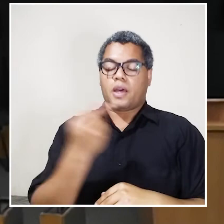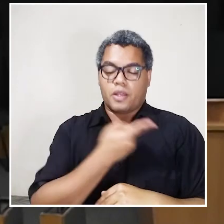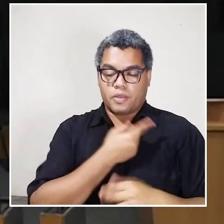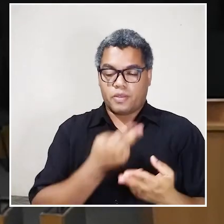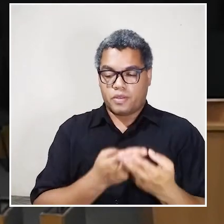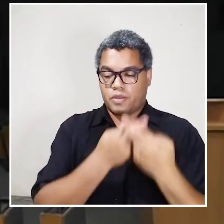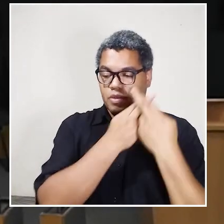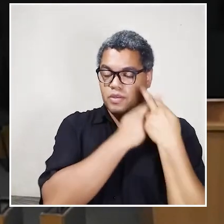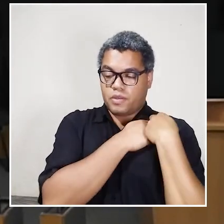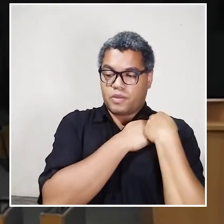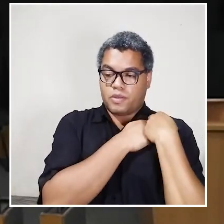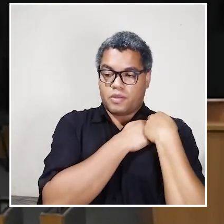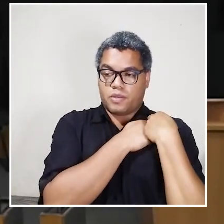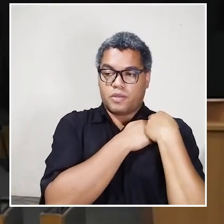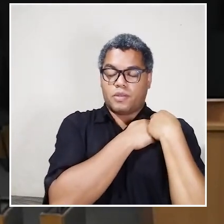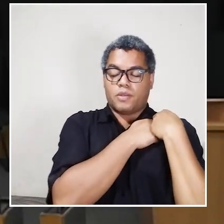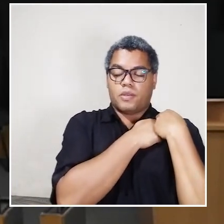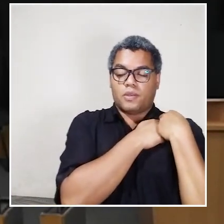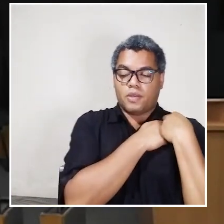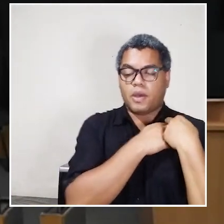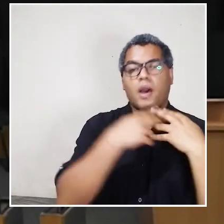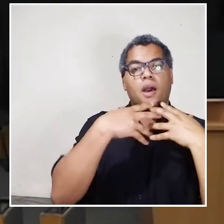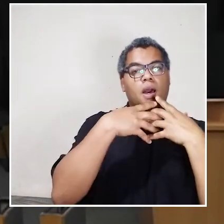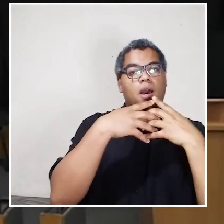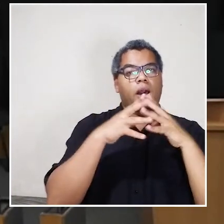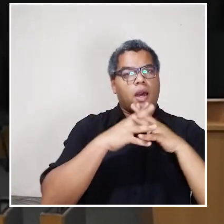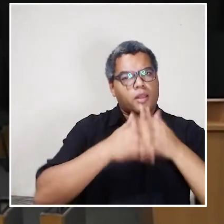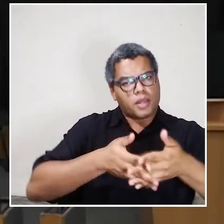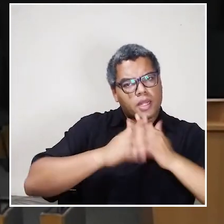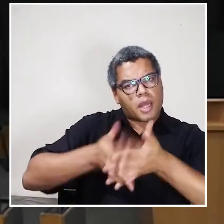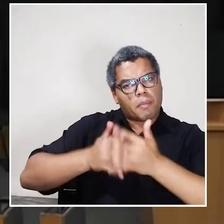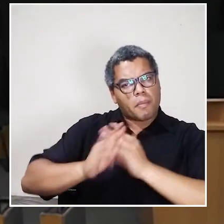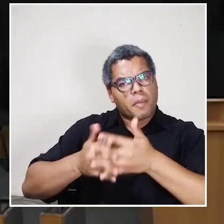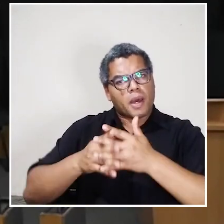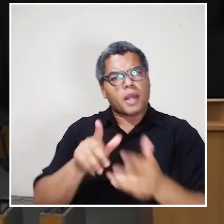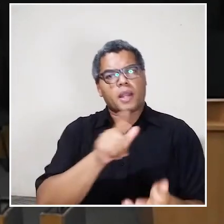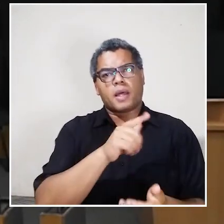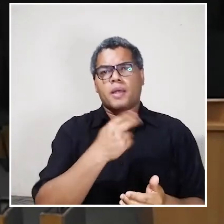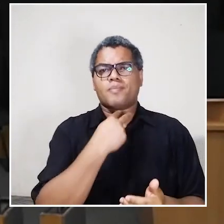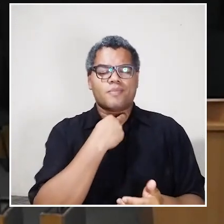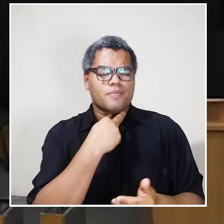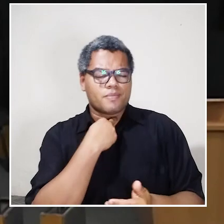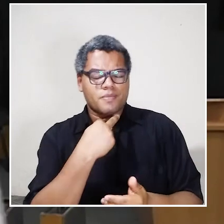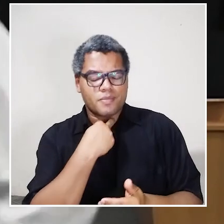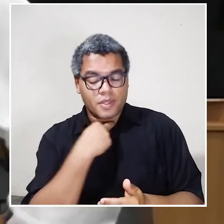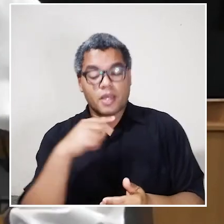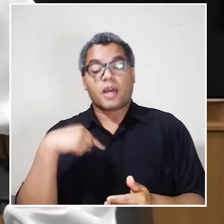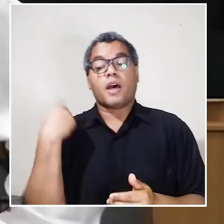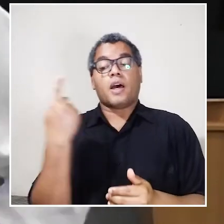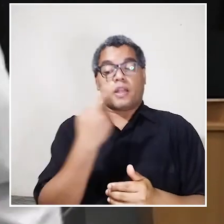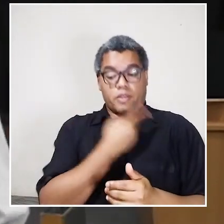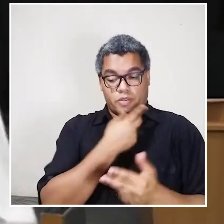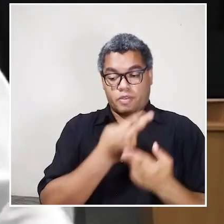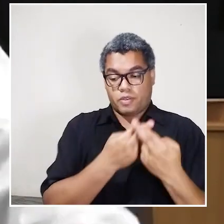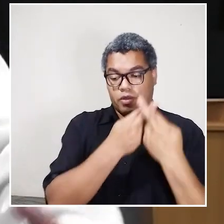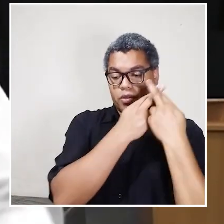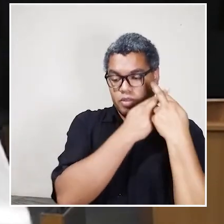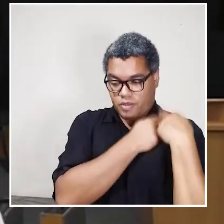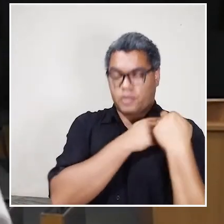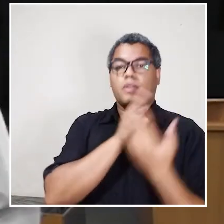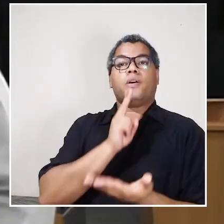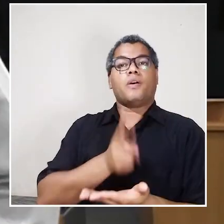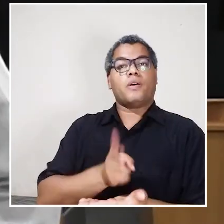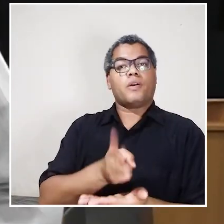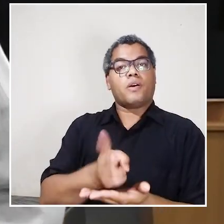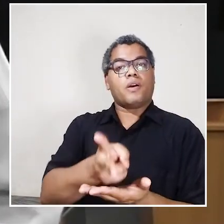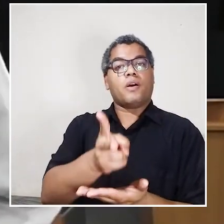não sermos pedra de tropeço. Sobre nós recai a responsabilidade de dar curso àquilo